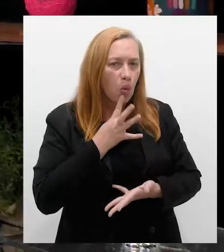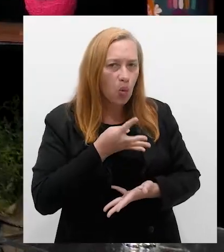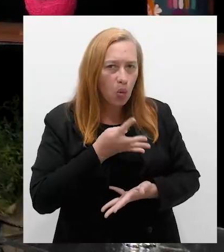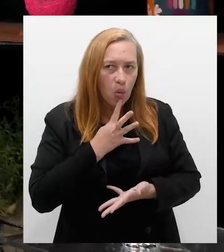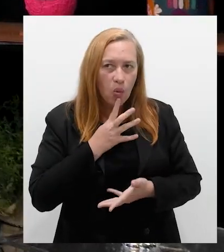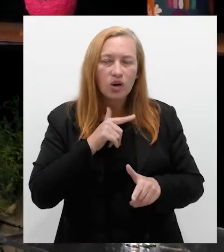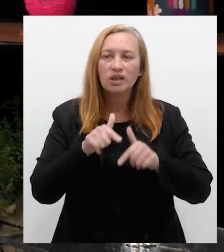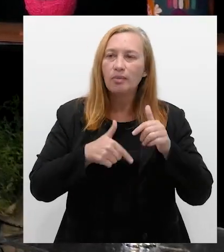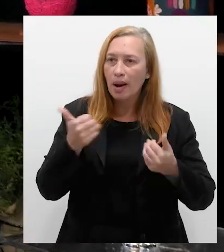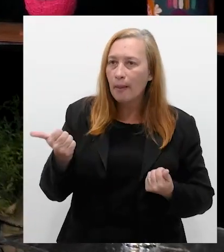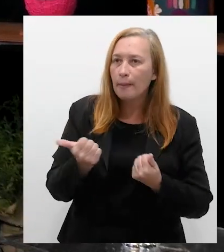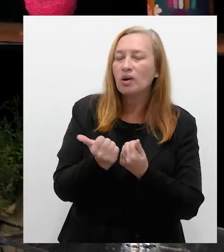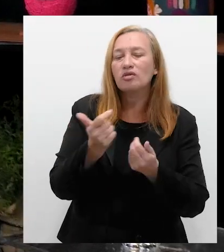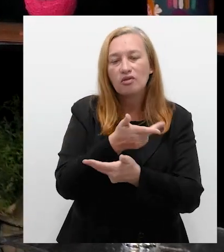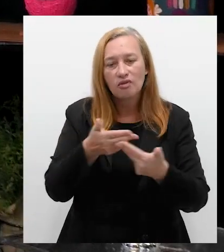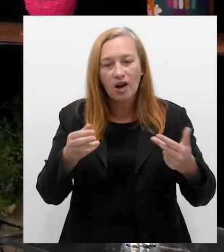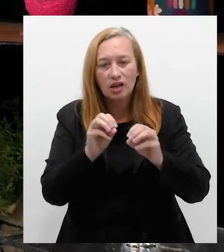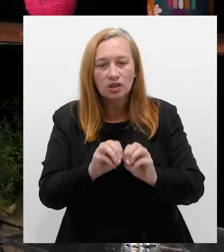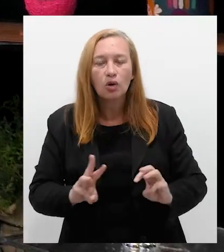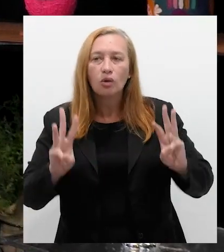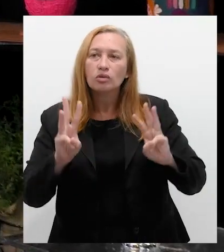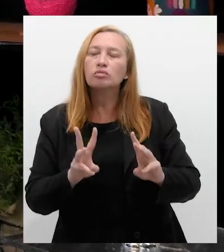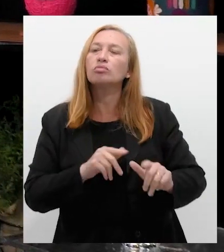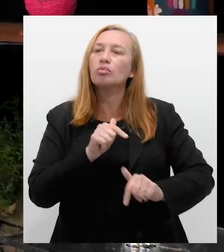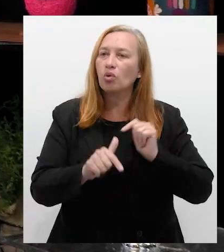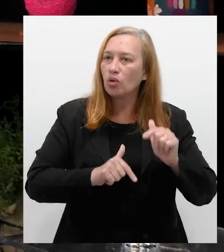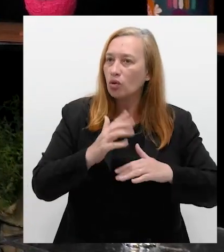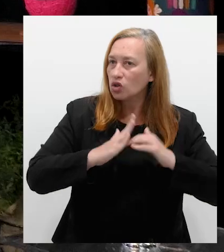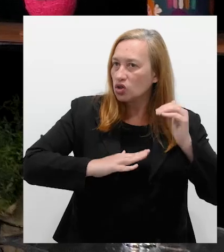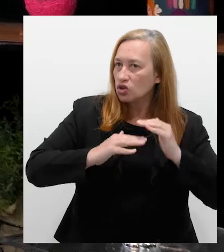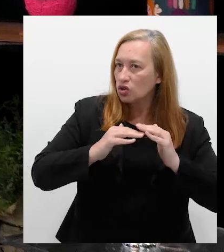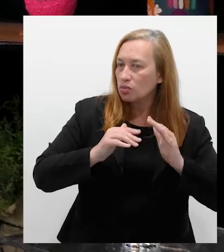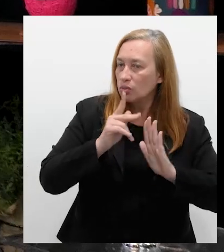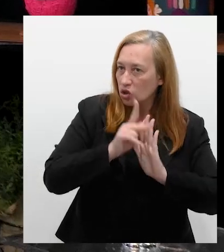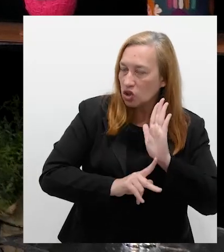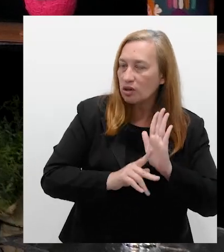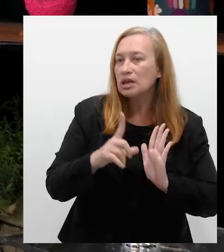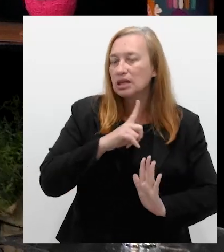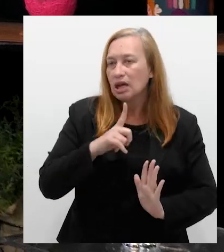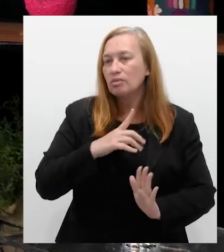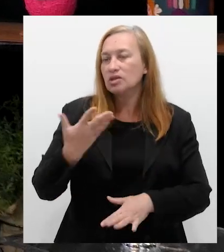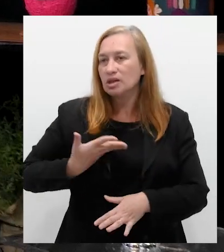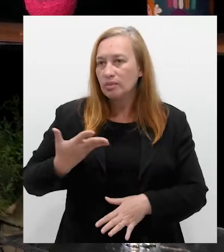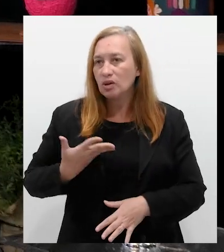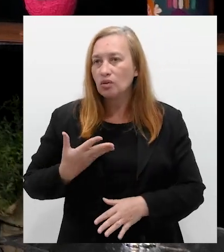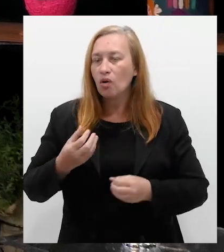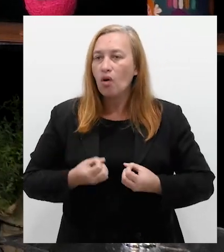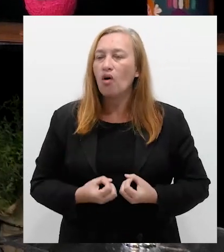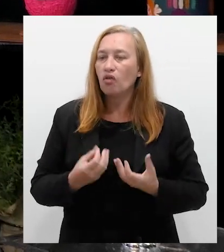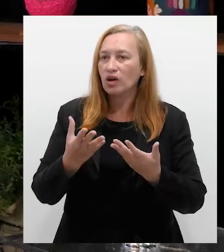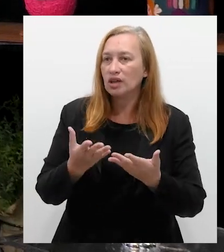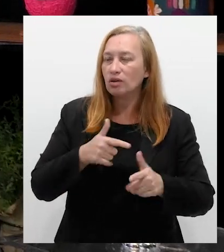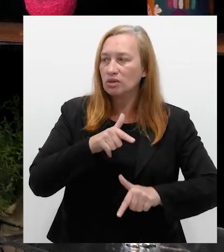Conheço e trabalho apoiando muitas ONGs, muitos projetos. Nós temos equipe que oferta esses